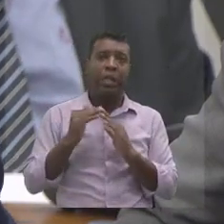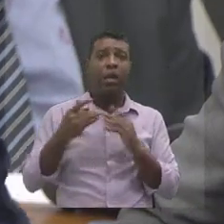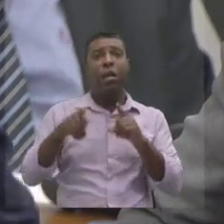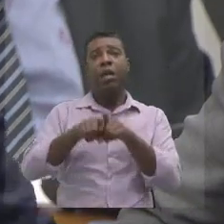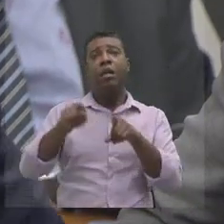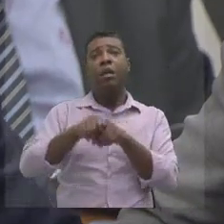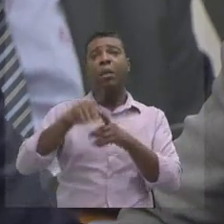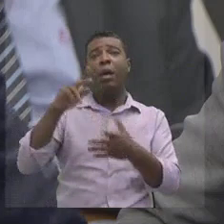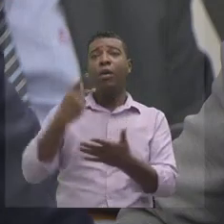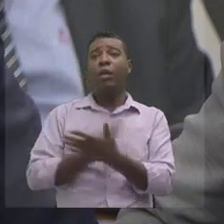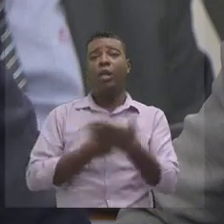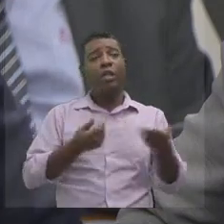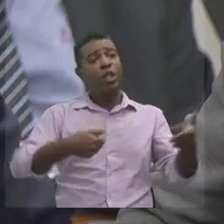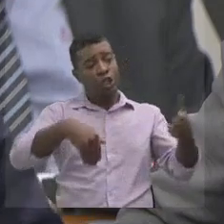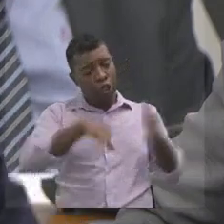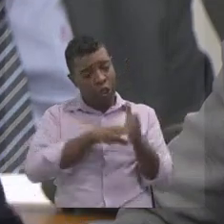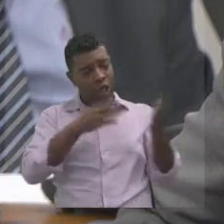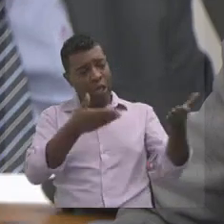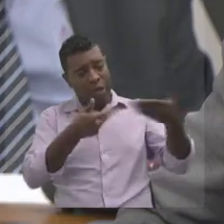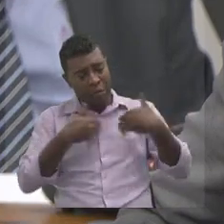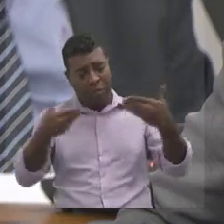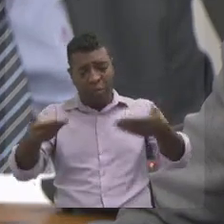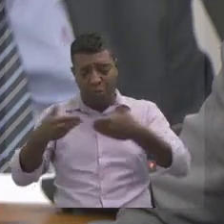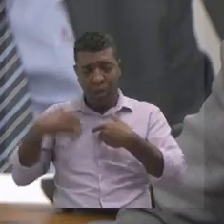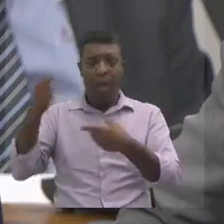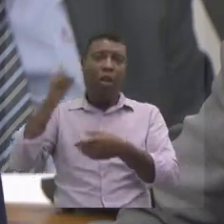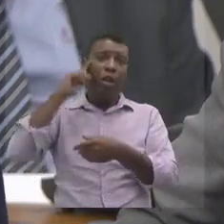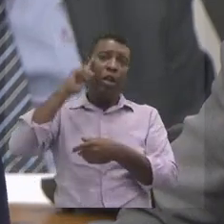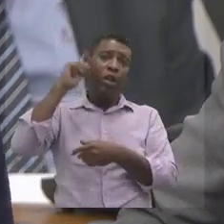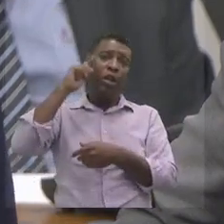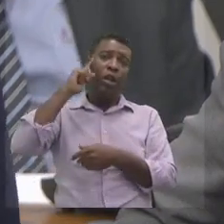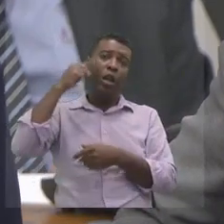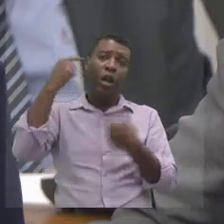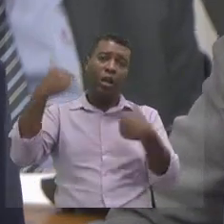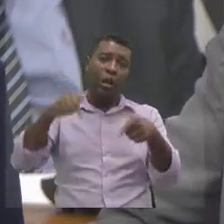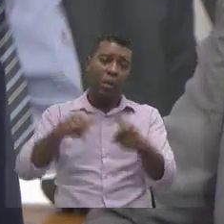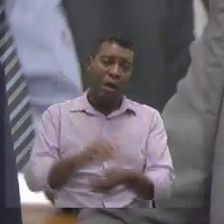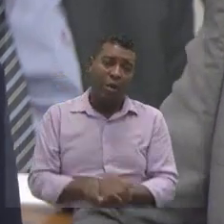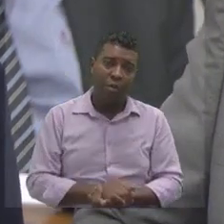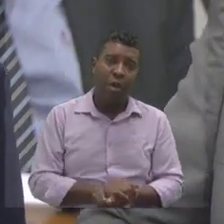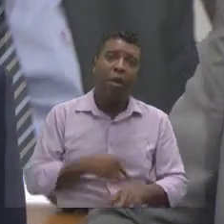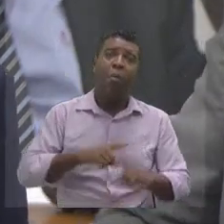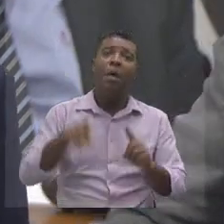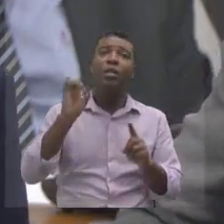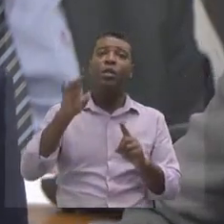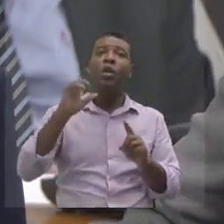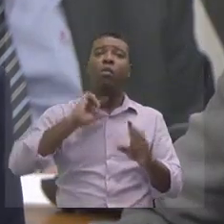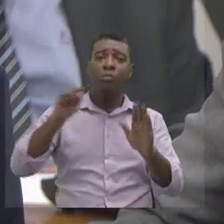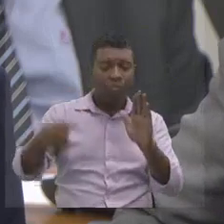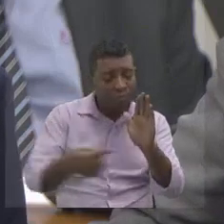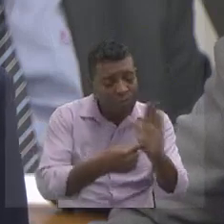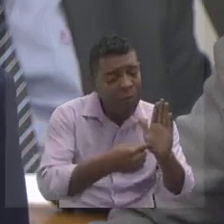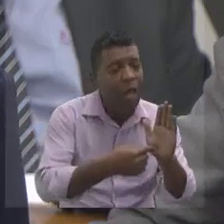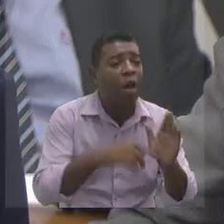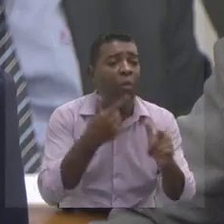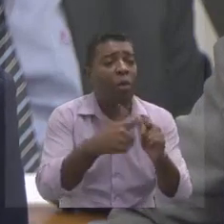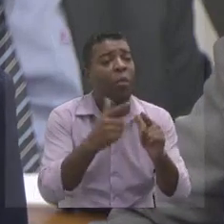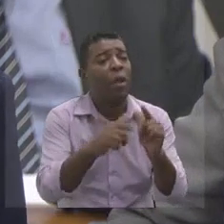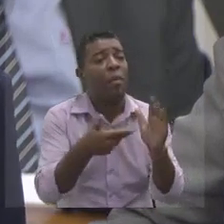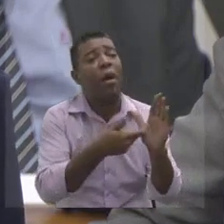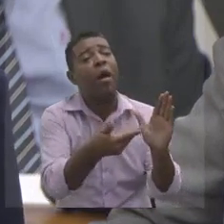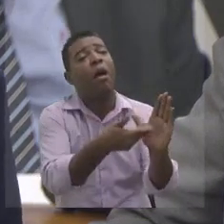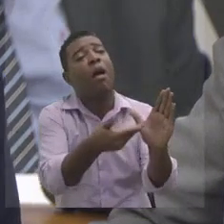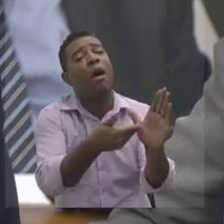do seu dia a dia de trabalho mas eu sempre digo apontar os problemas é fundamental e estarmos juntos na busca